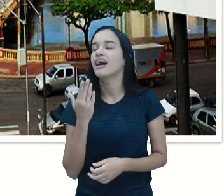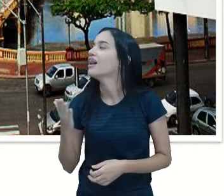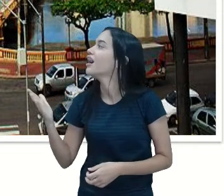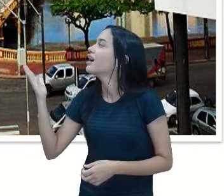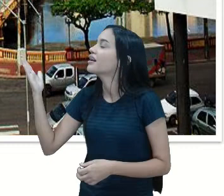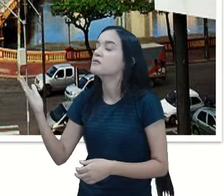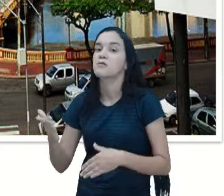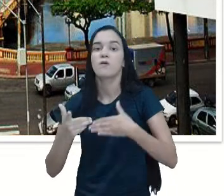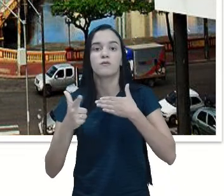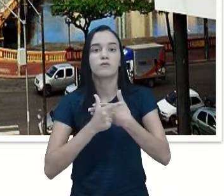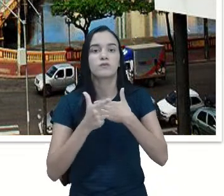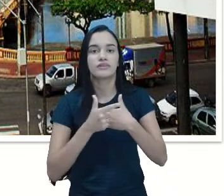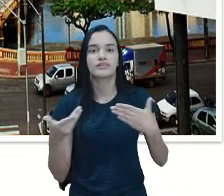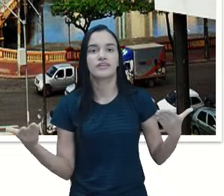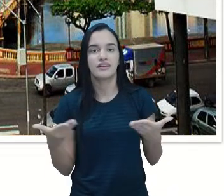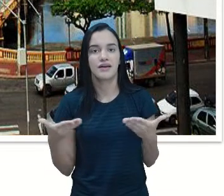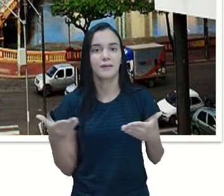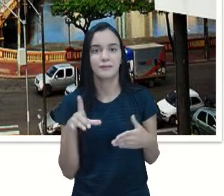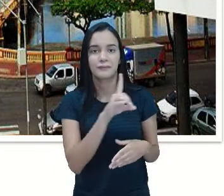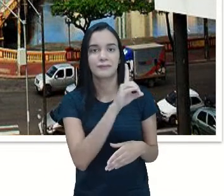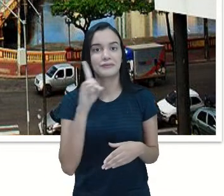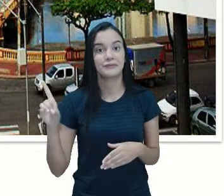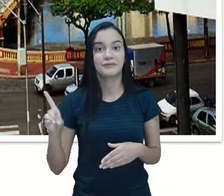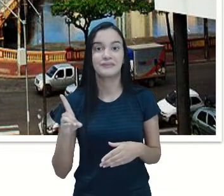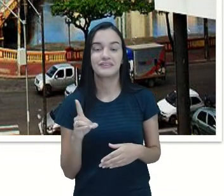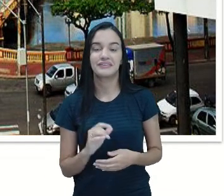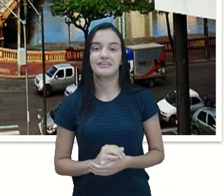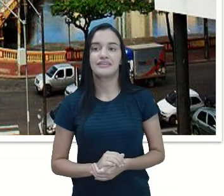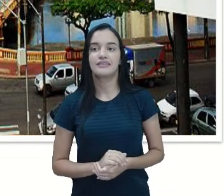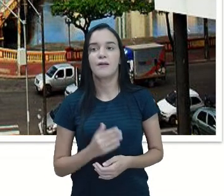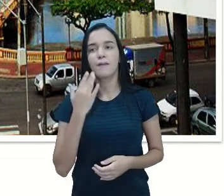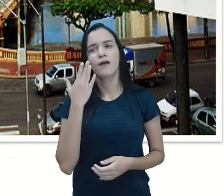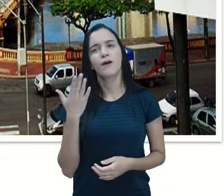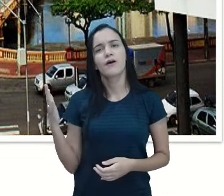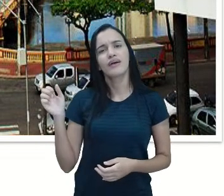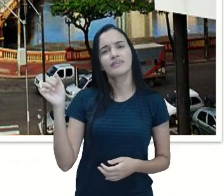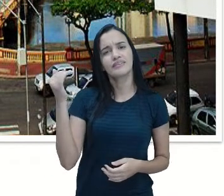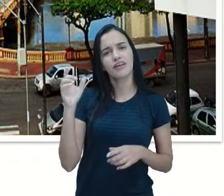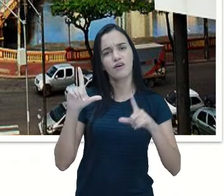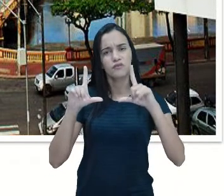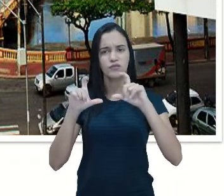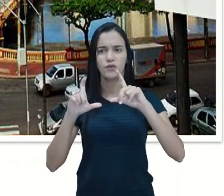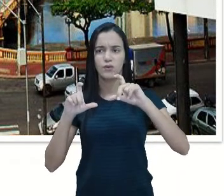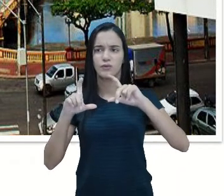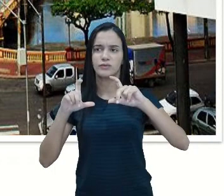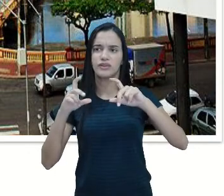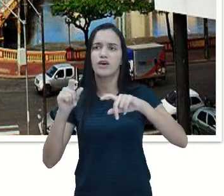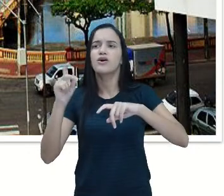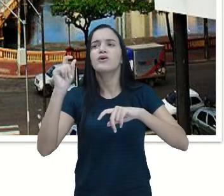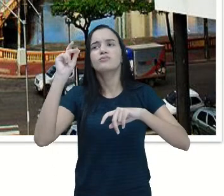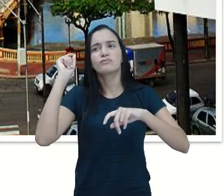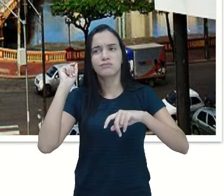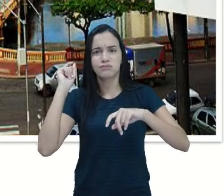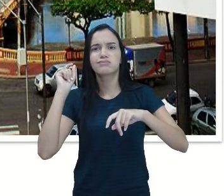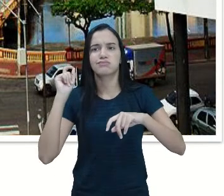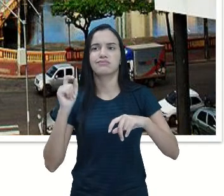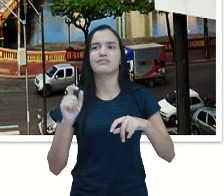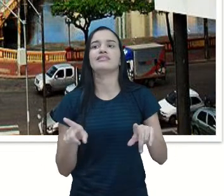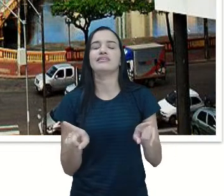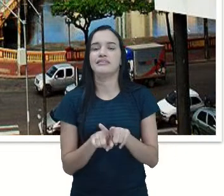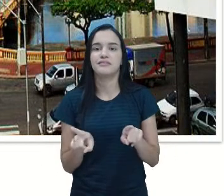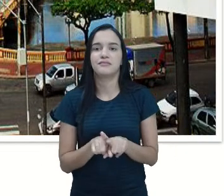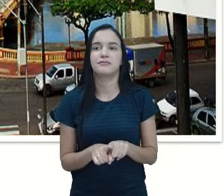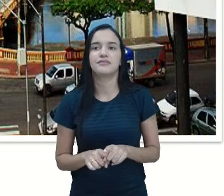atuando, né? Funcionando nos nossos dias. E olha que essa foto aqui já tem um tempo também, né? Essa mais atual já tem um